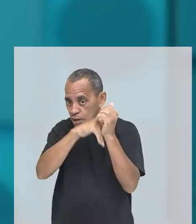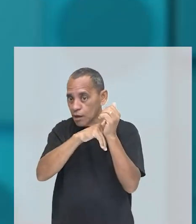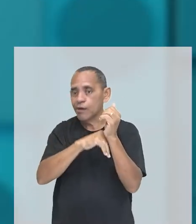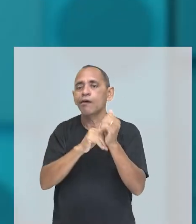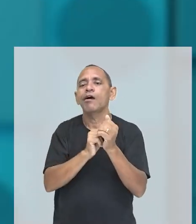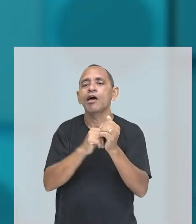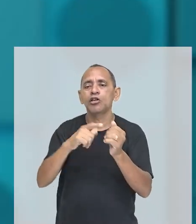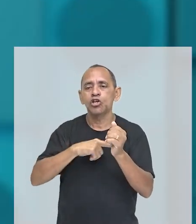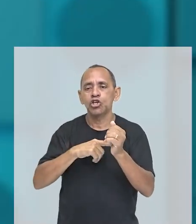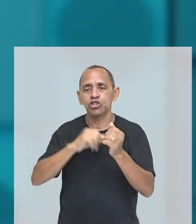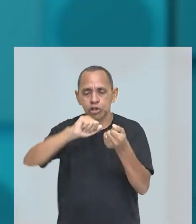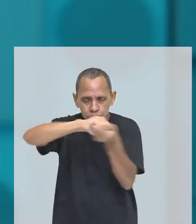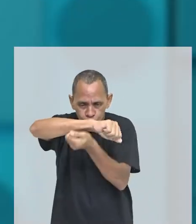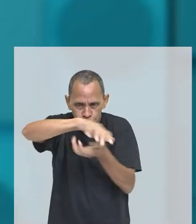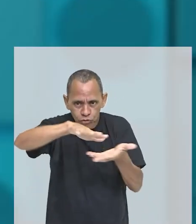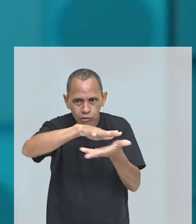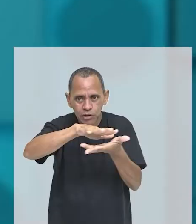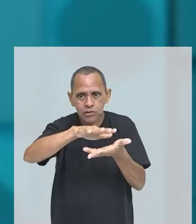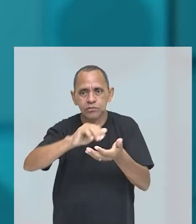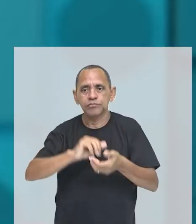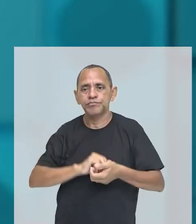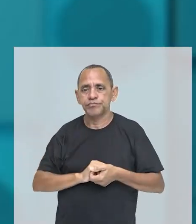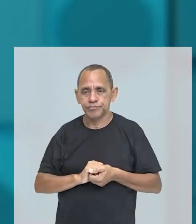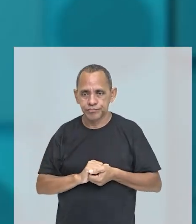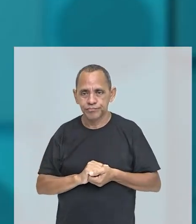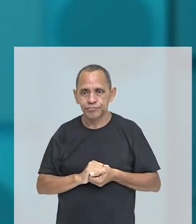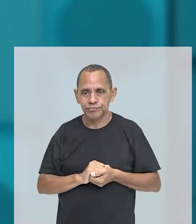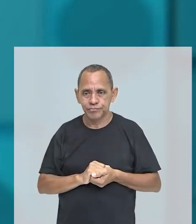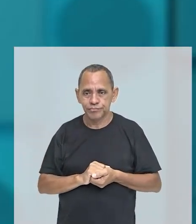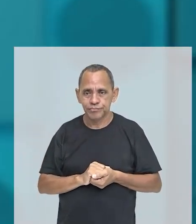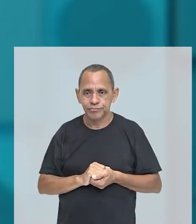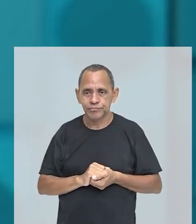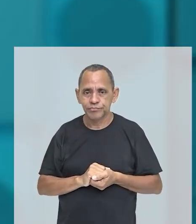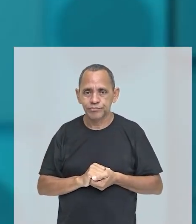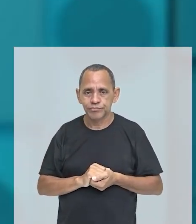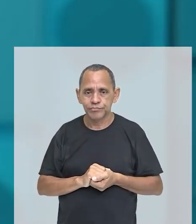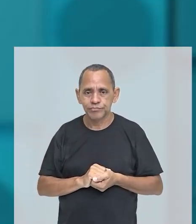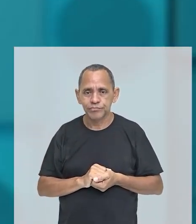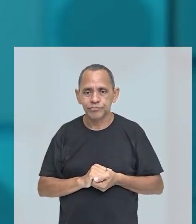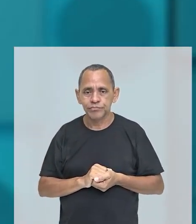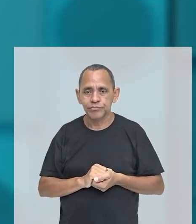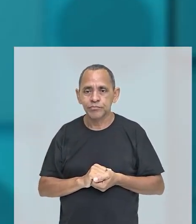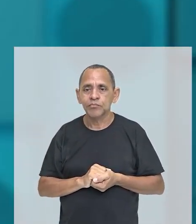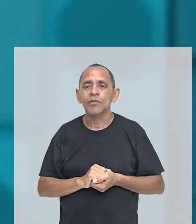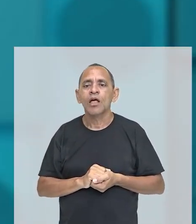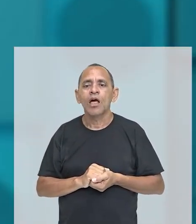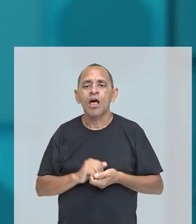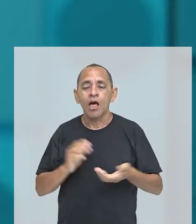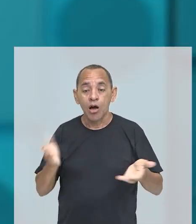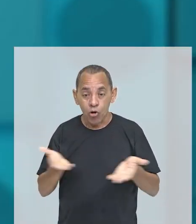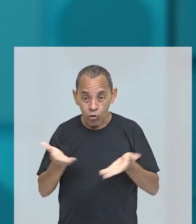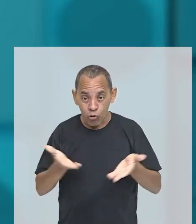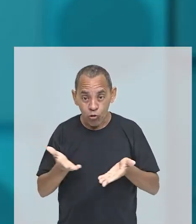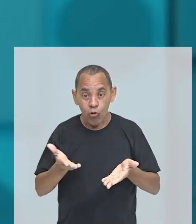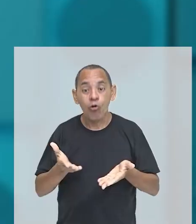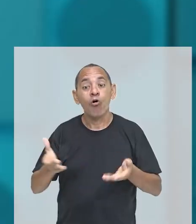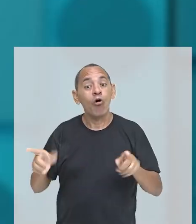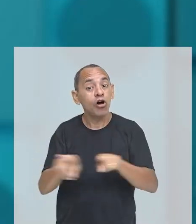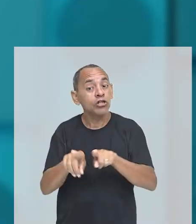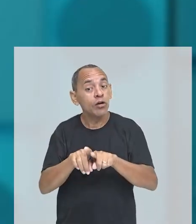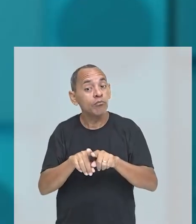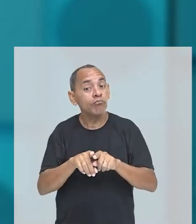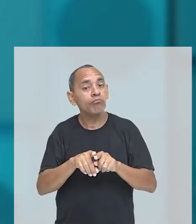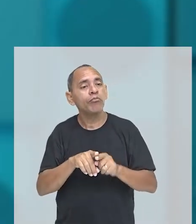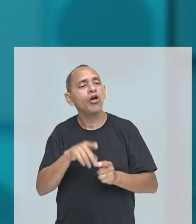mais, compõe apenas 5%. É muita coisa, não é? Vamos tratar do texto também, leitura, né, compreensão